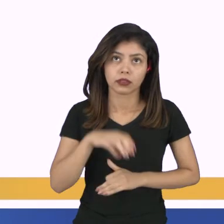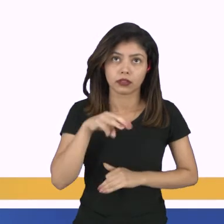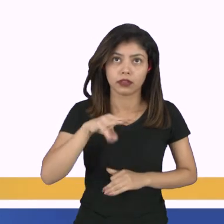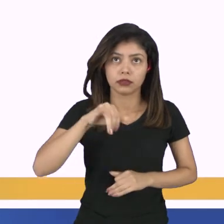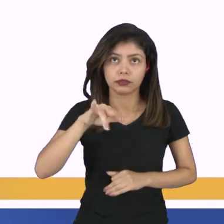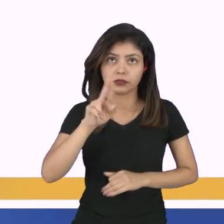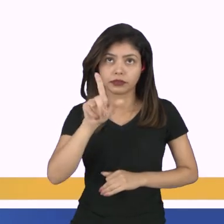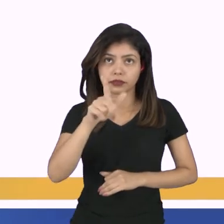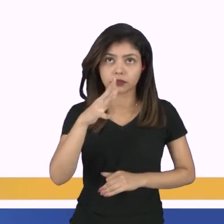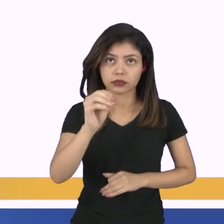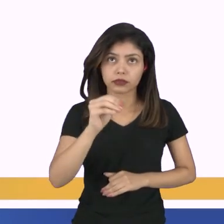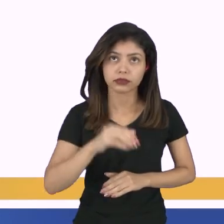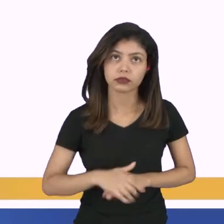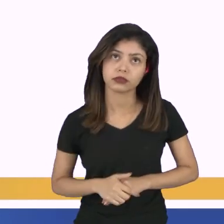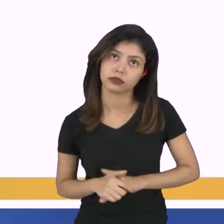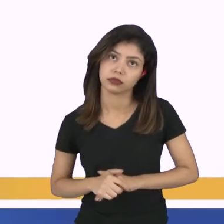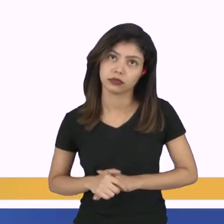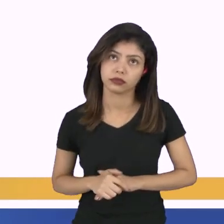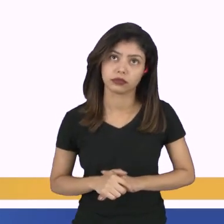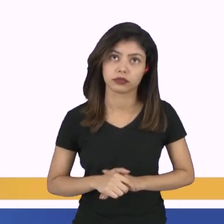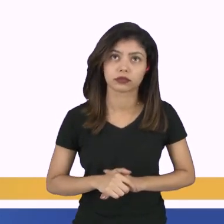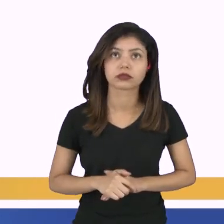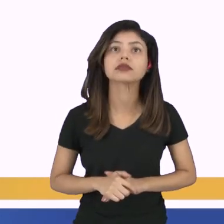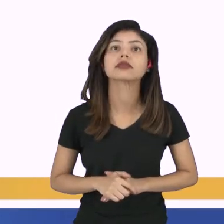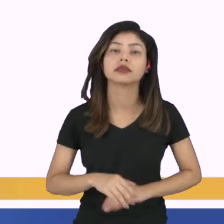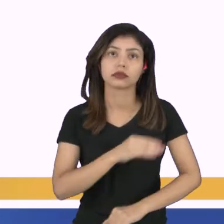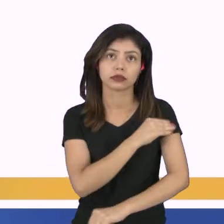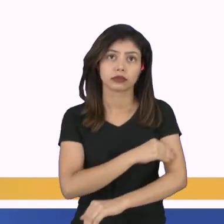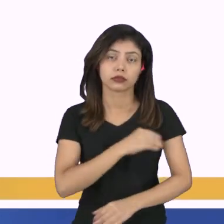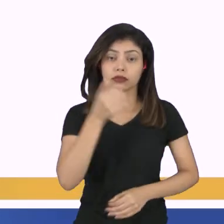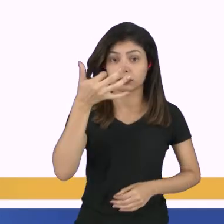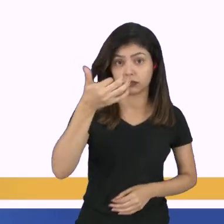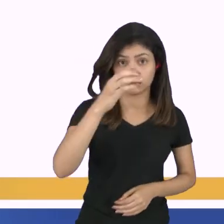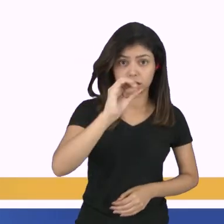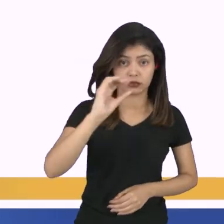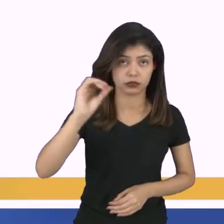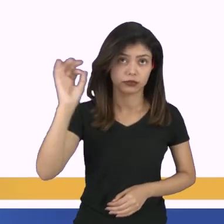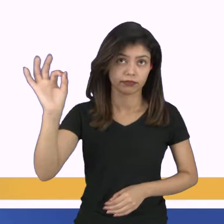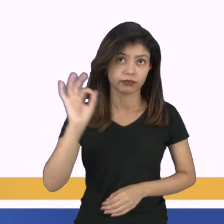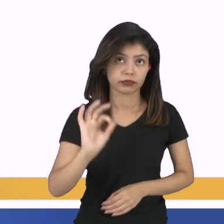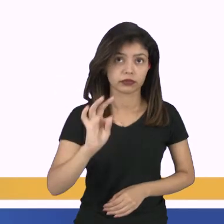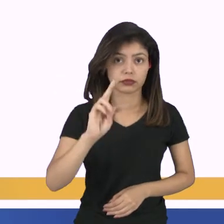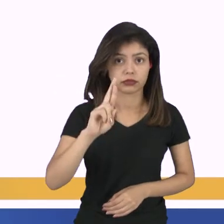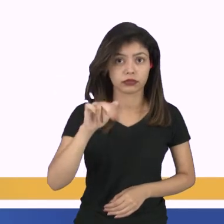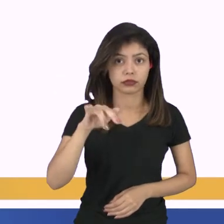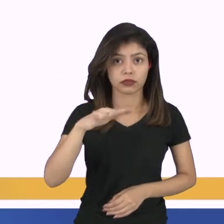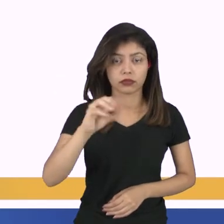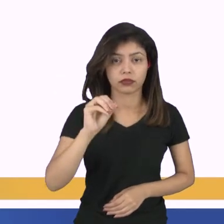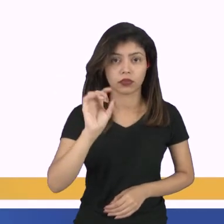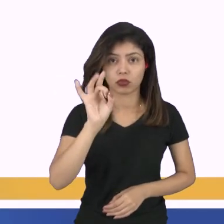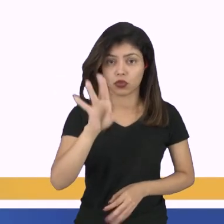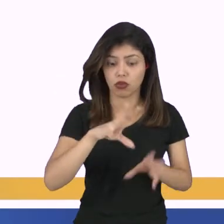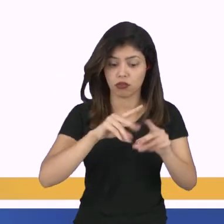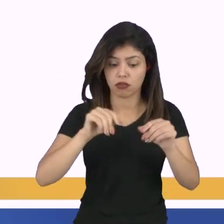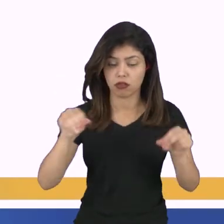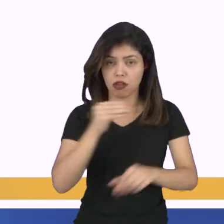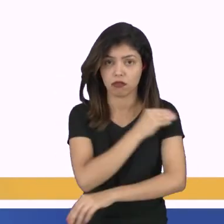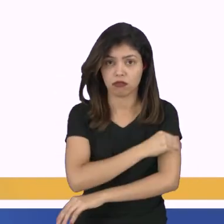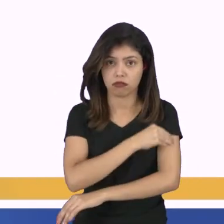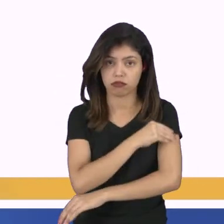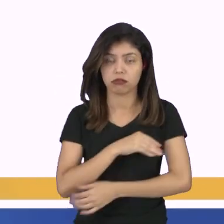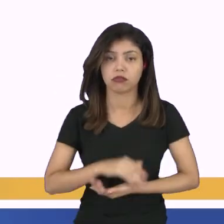exemplo, na Índia, o algodão é 100% transgênico, ou seja, eles só plantam algodão, né?